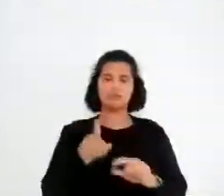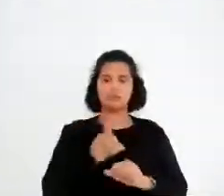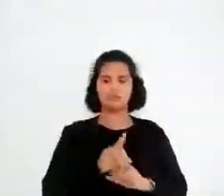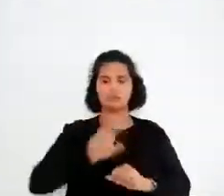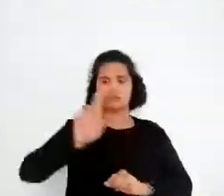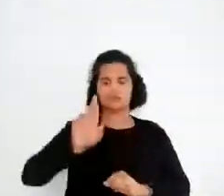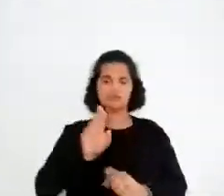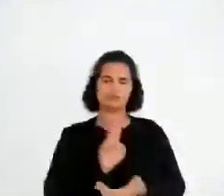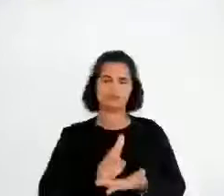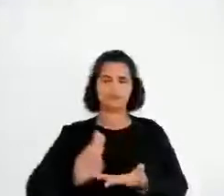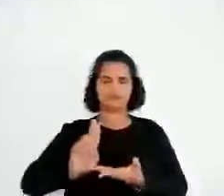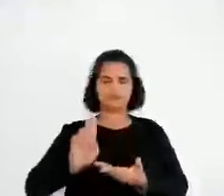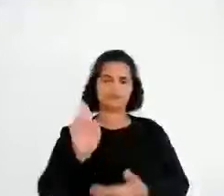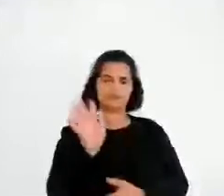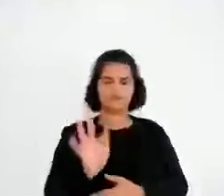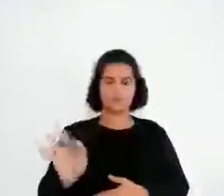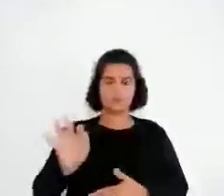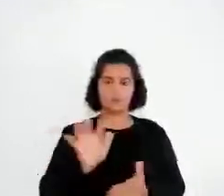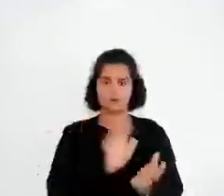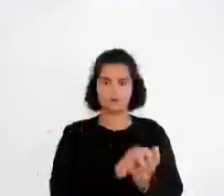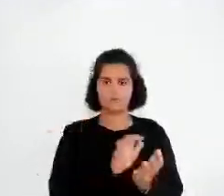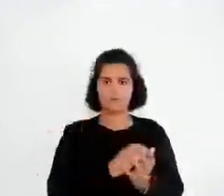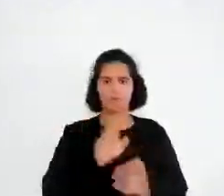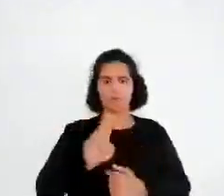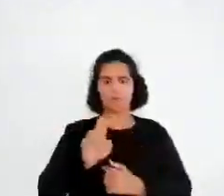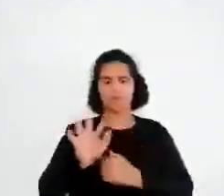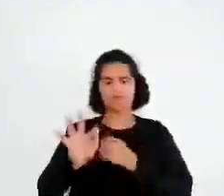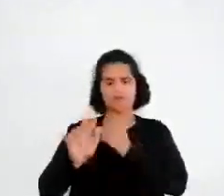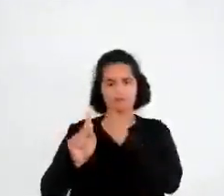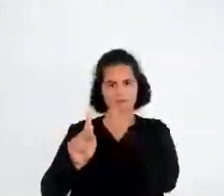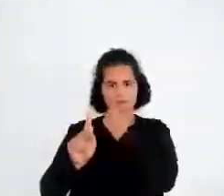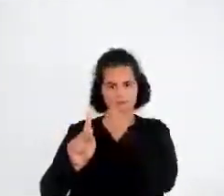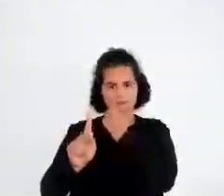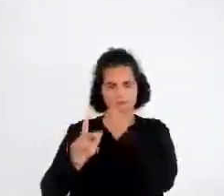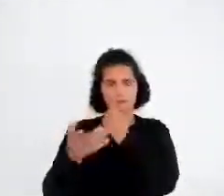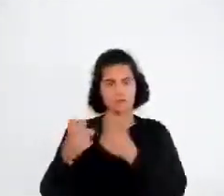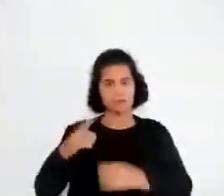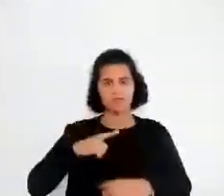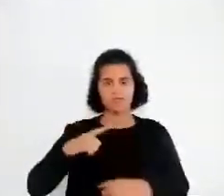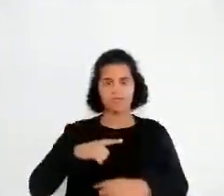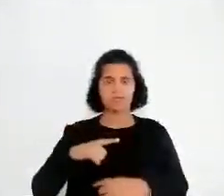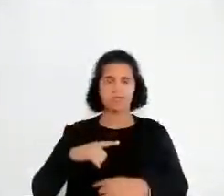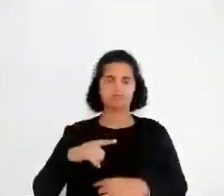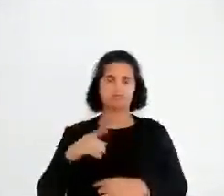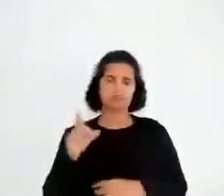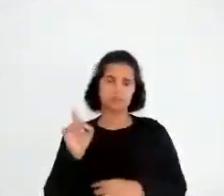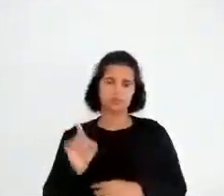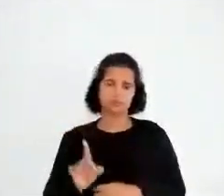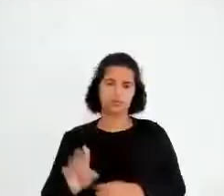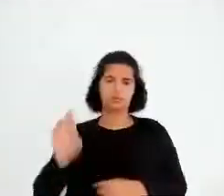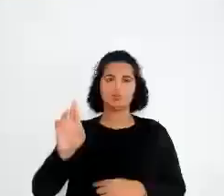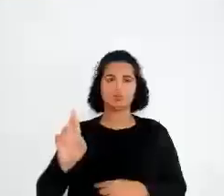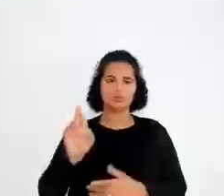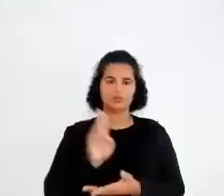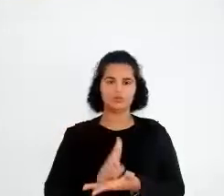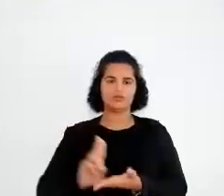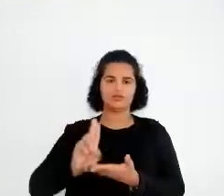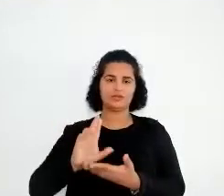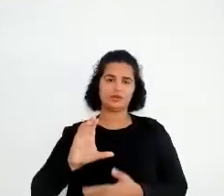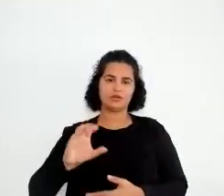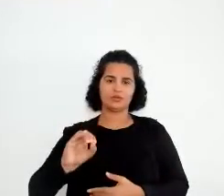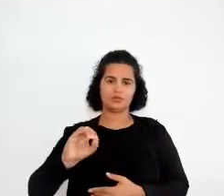a UFPE. Possui ainda pós-doutorado em Direito Público pela Universidade de Coimbra, em